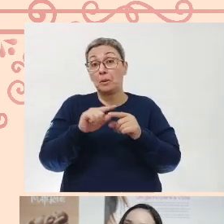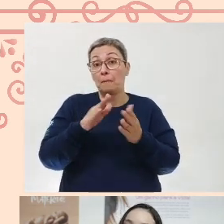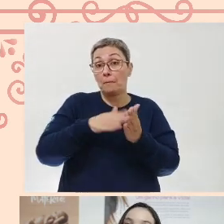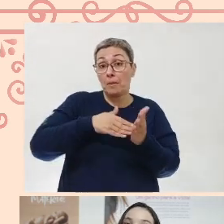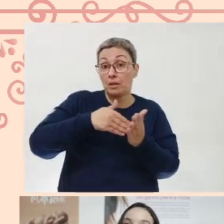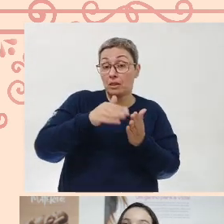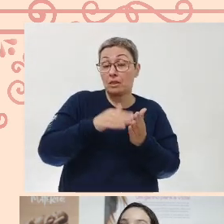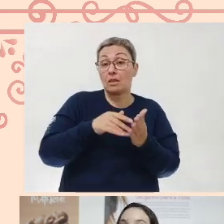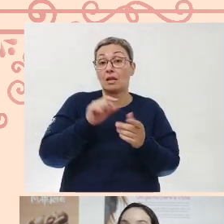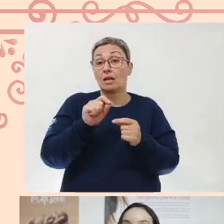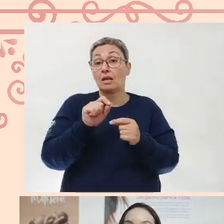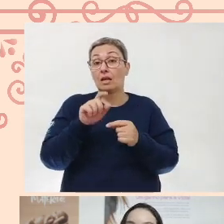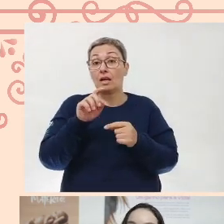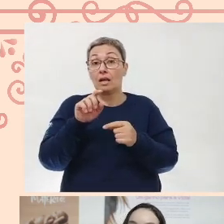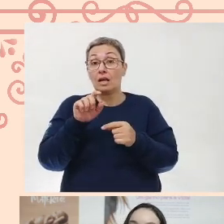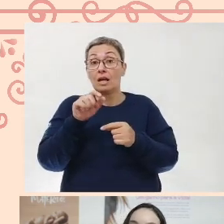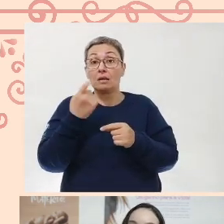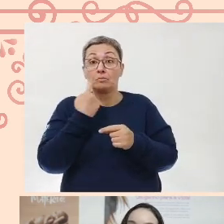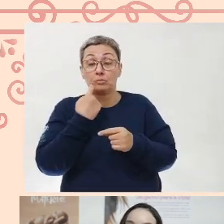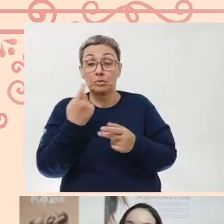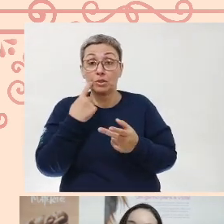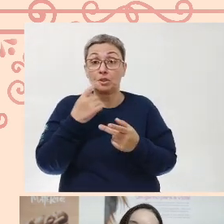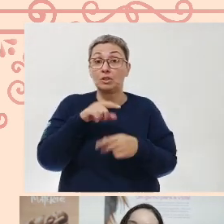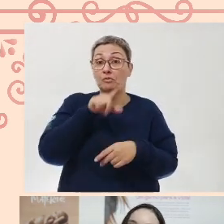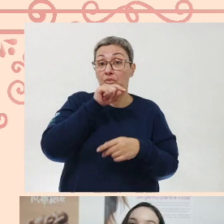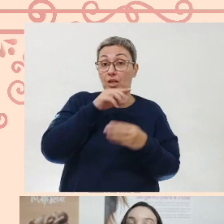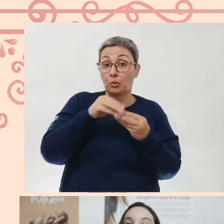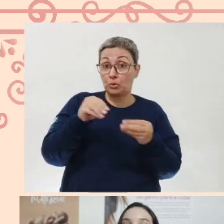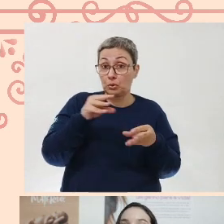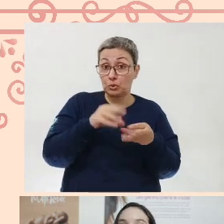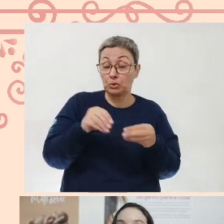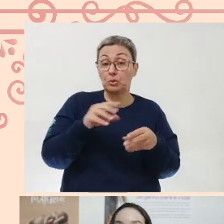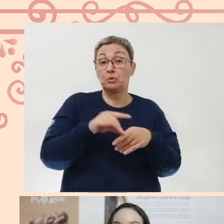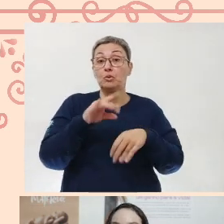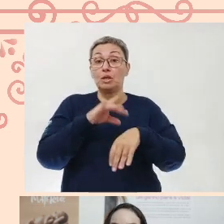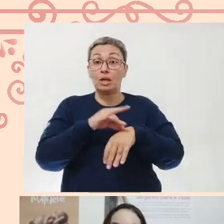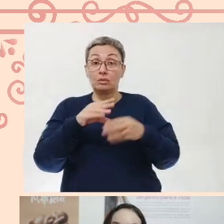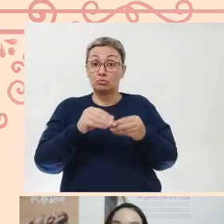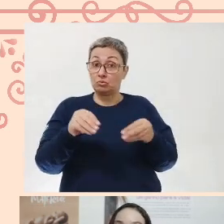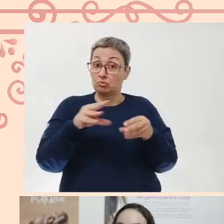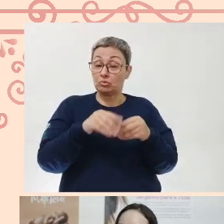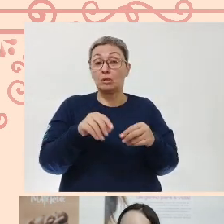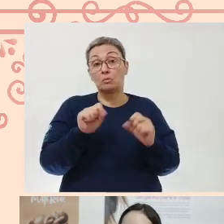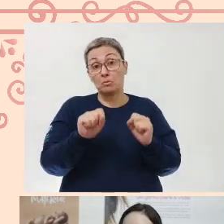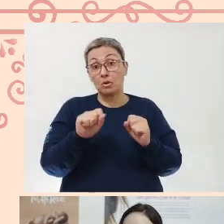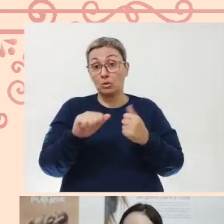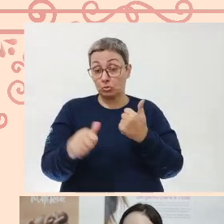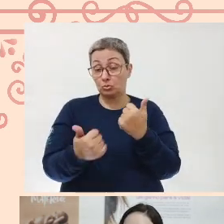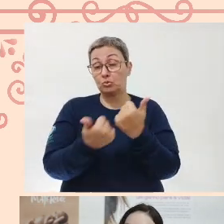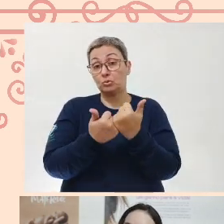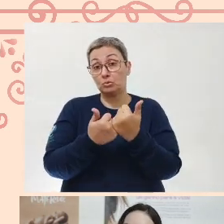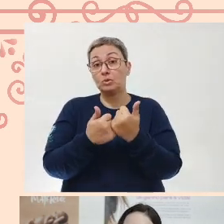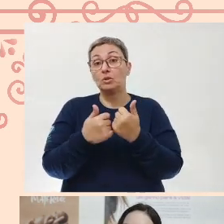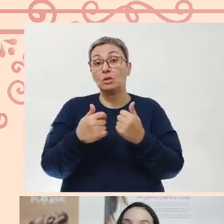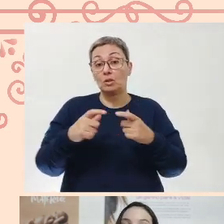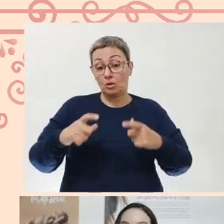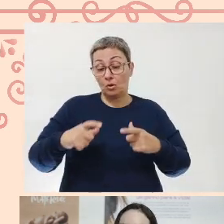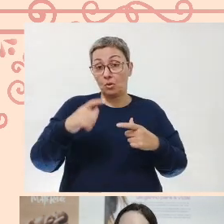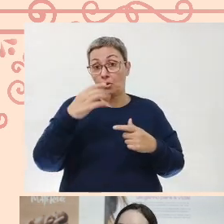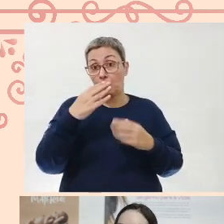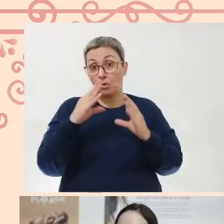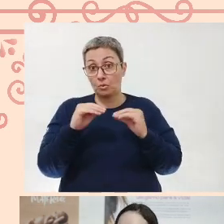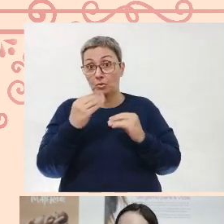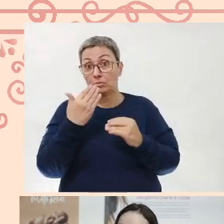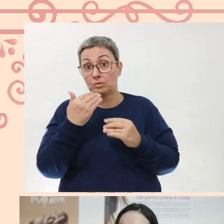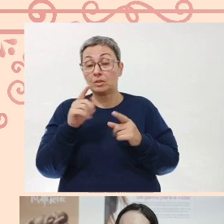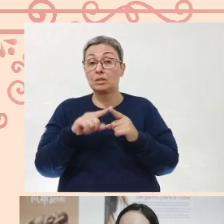uma proteína, que poderia ser um patê de atum, poderia ser um franguinho desfiado, poderia ser uma carninha desfiada. Isso